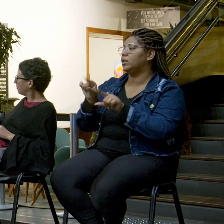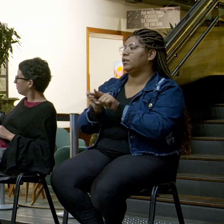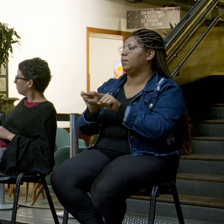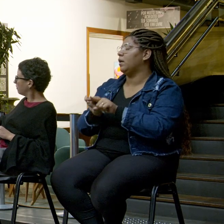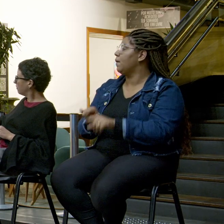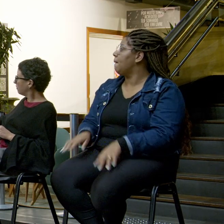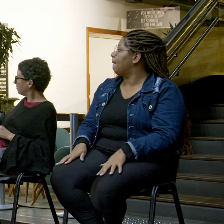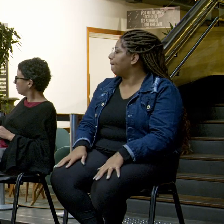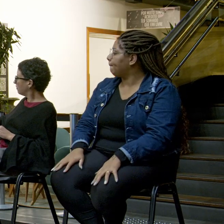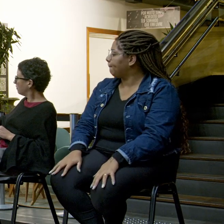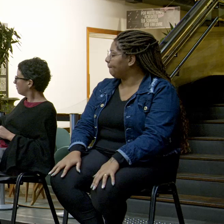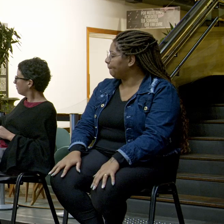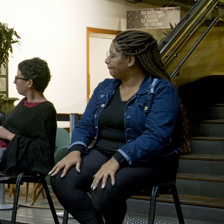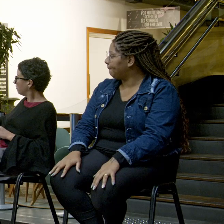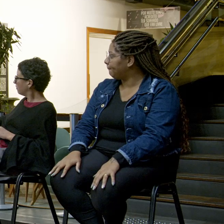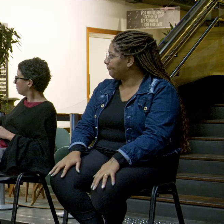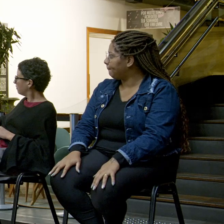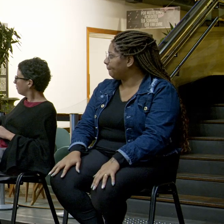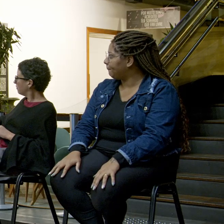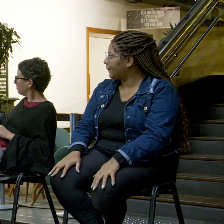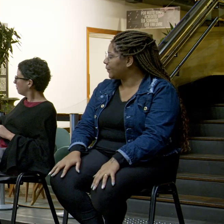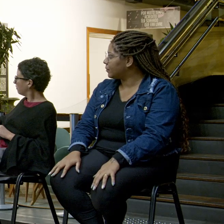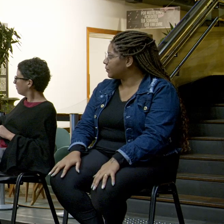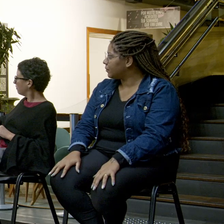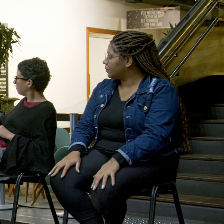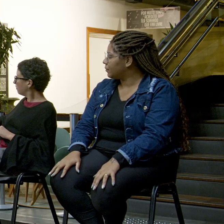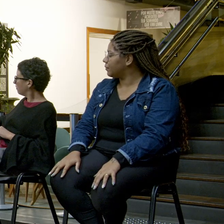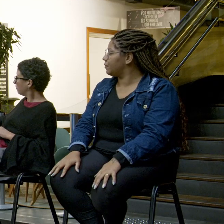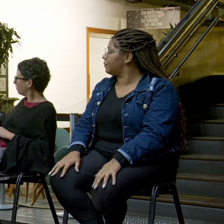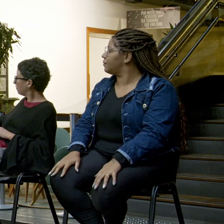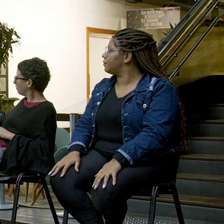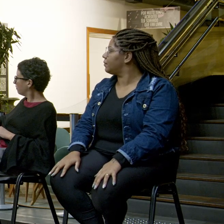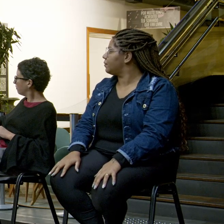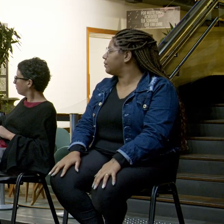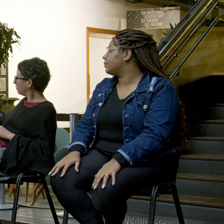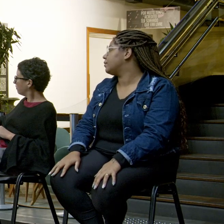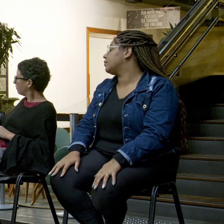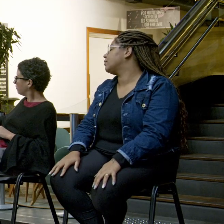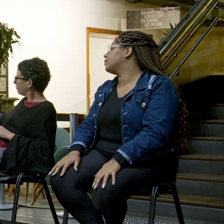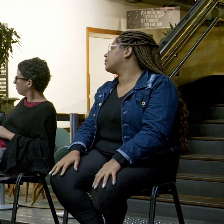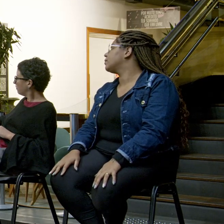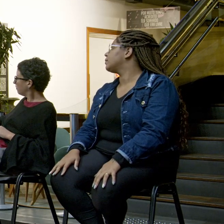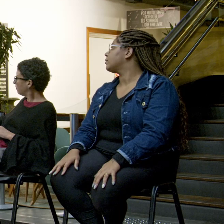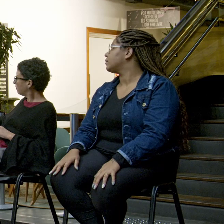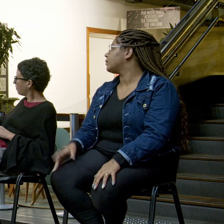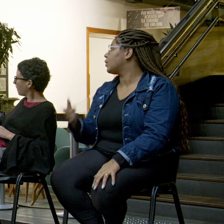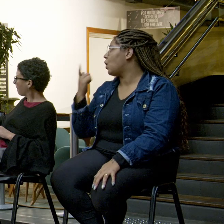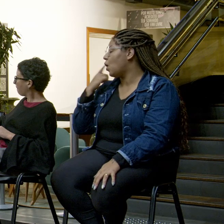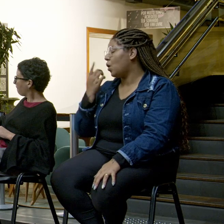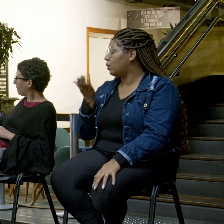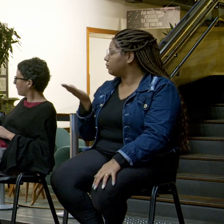Bom, aqui só esse está aqui, esse não, mas... E